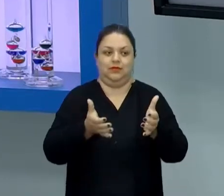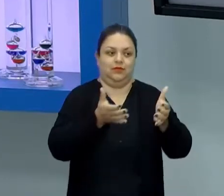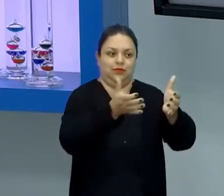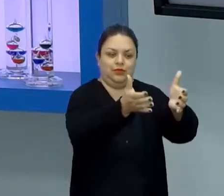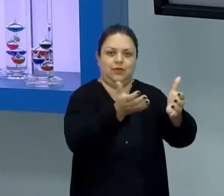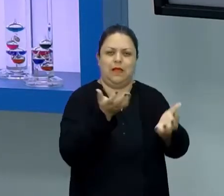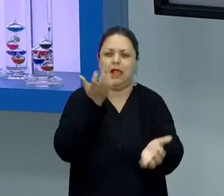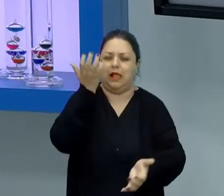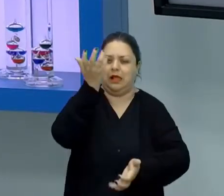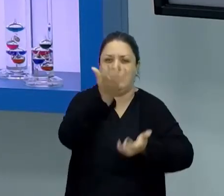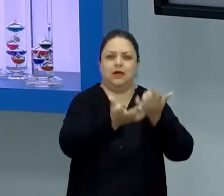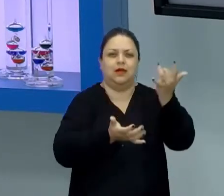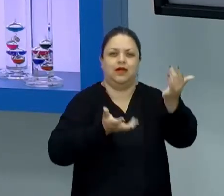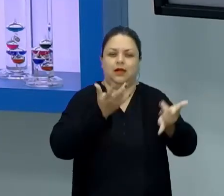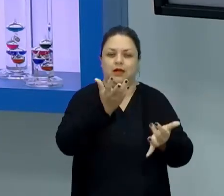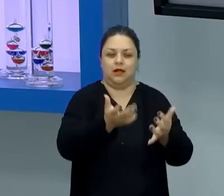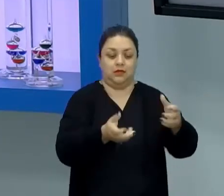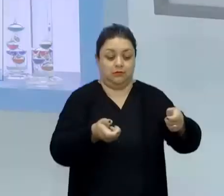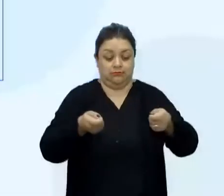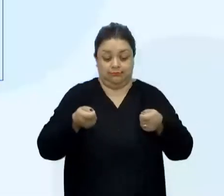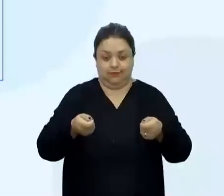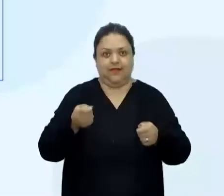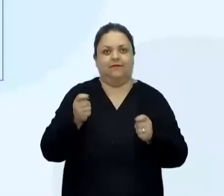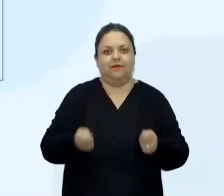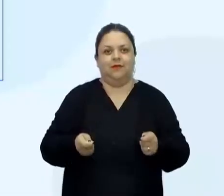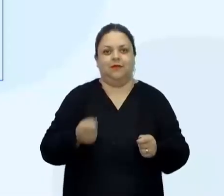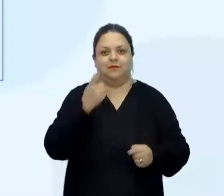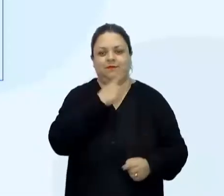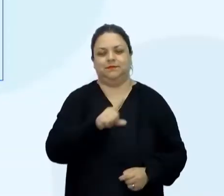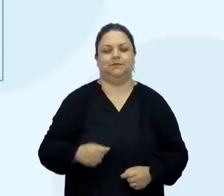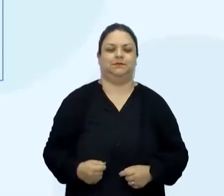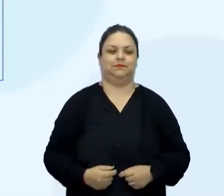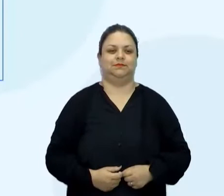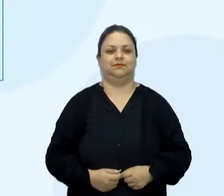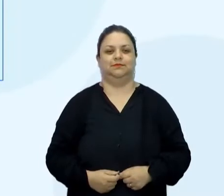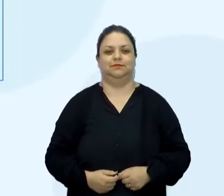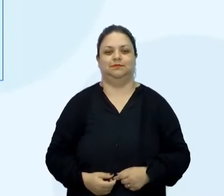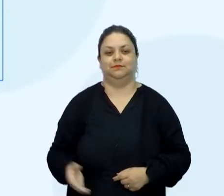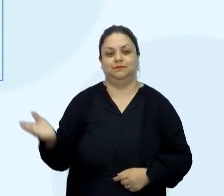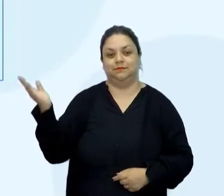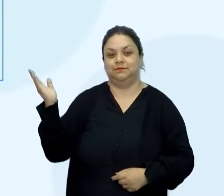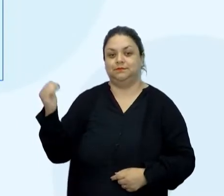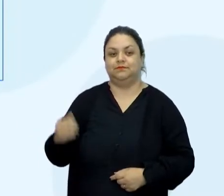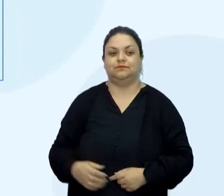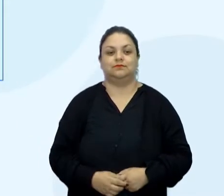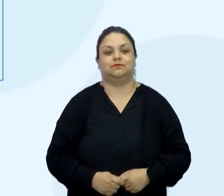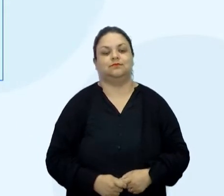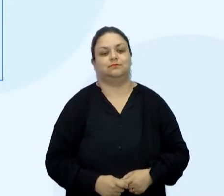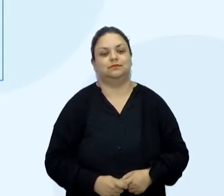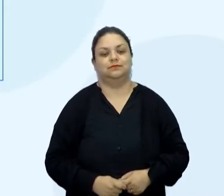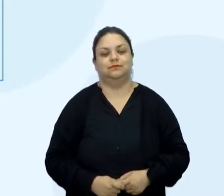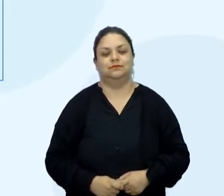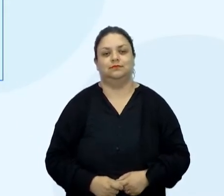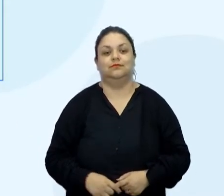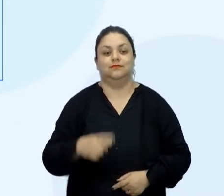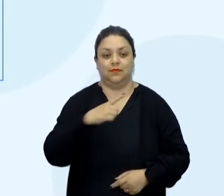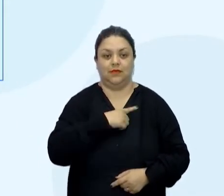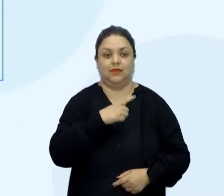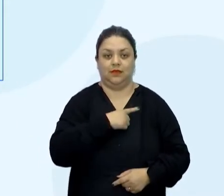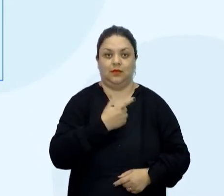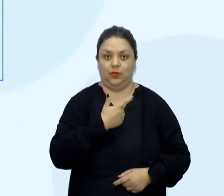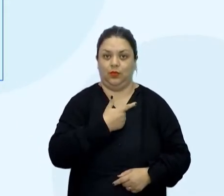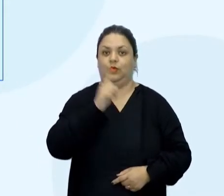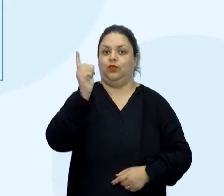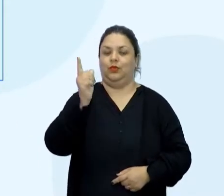ok? E aí a gente vem para o material refratário que a gente já utiliza aí, por exemplo, na construção civil, que